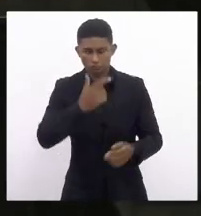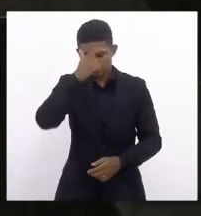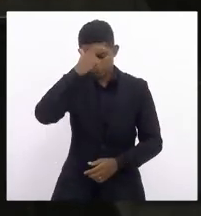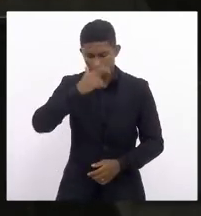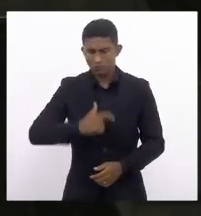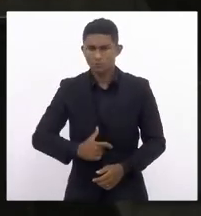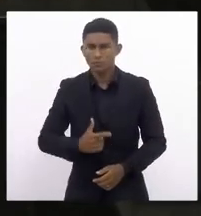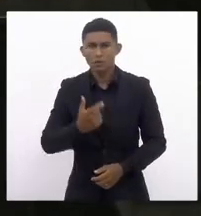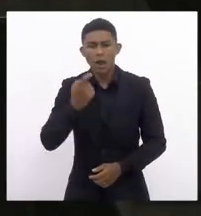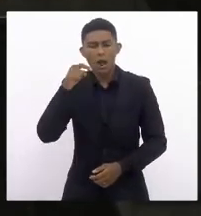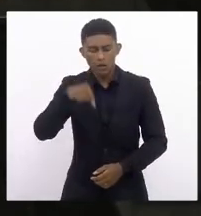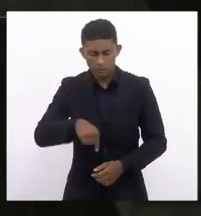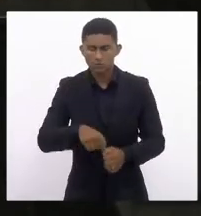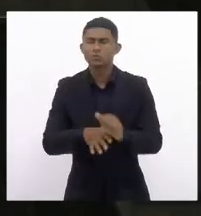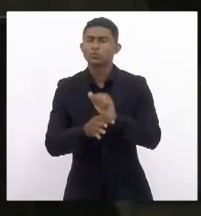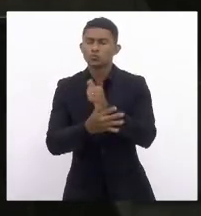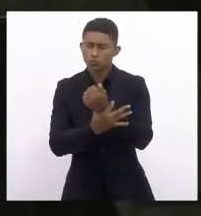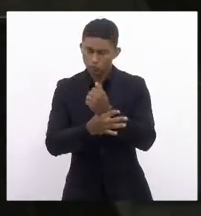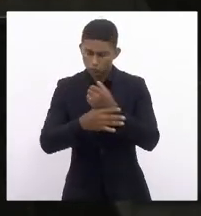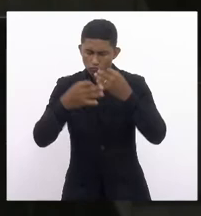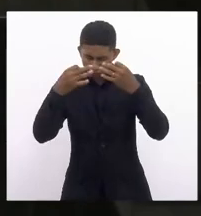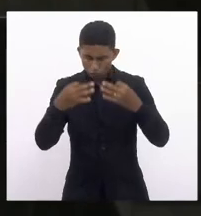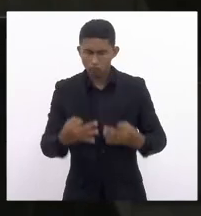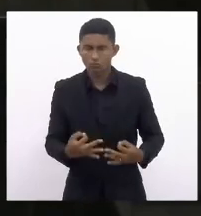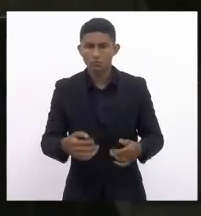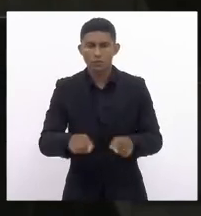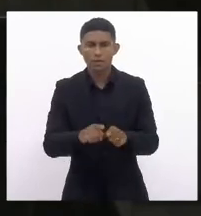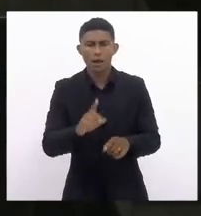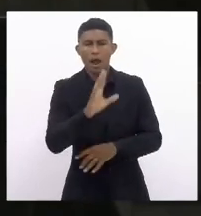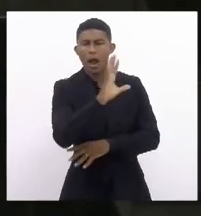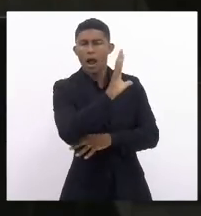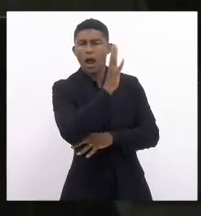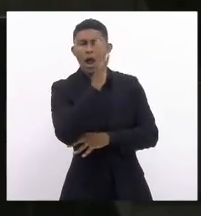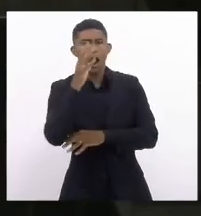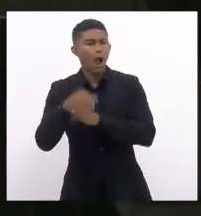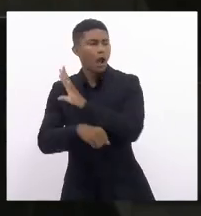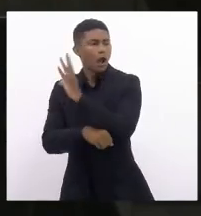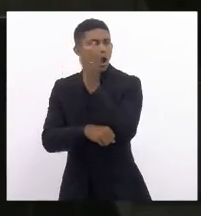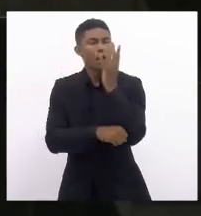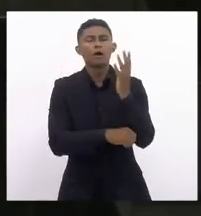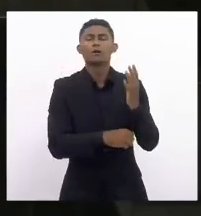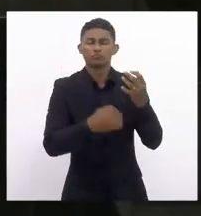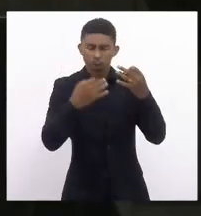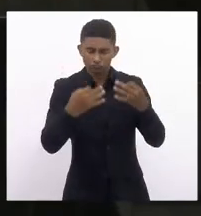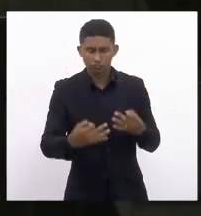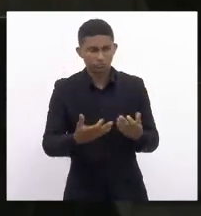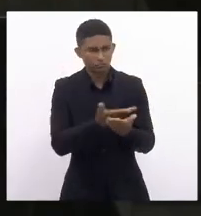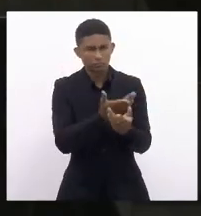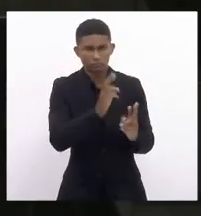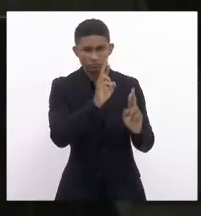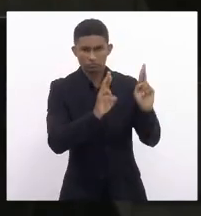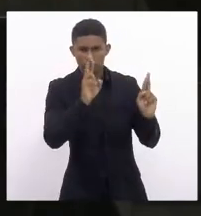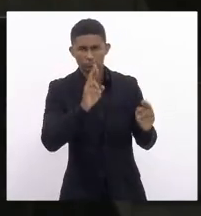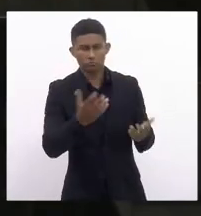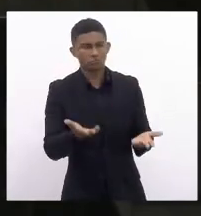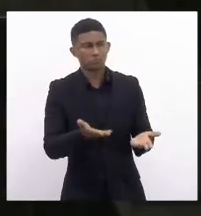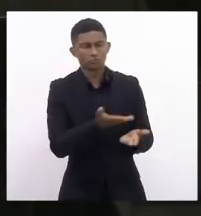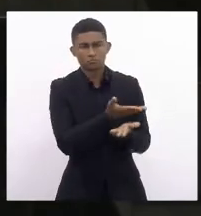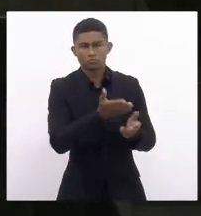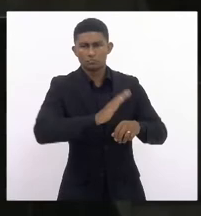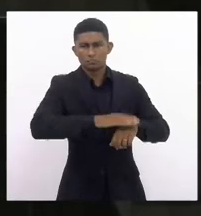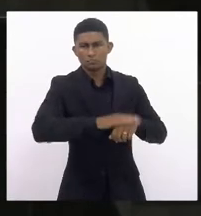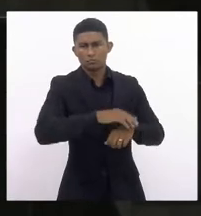quanto à segurança veicular e ambiental e da outras providências. E no